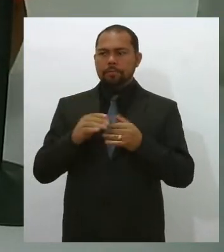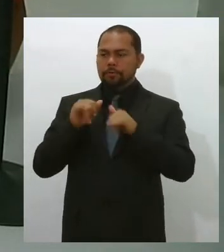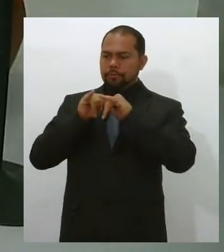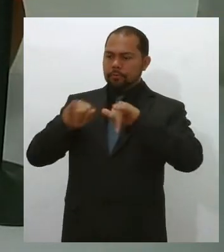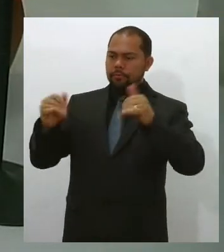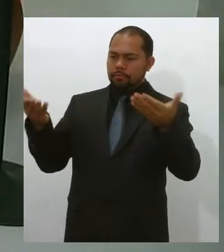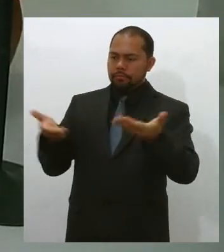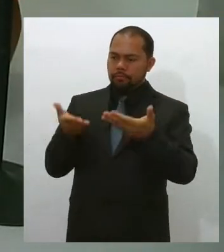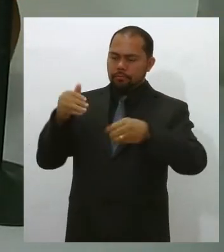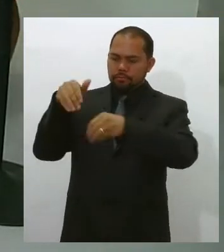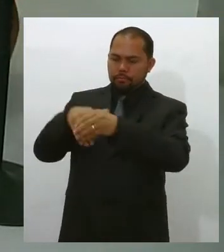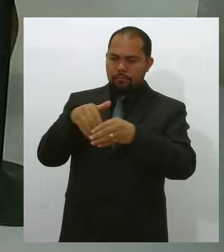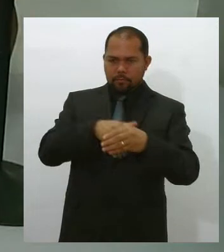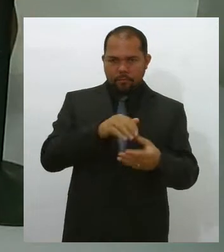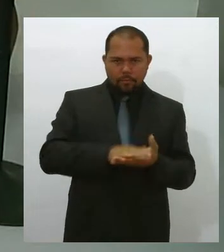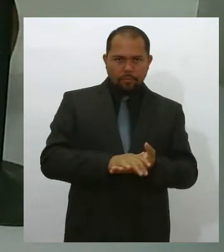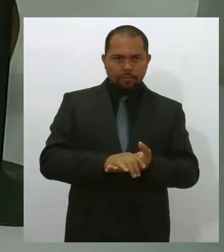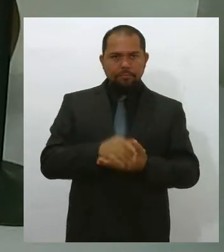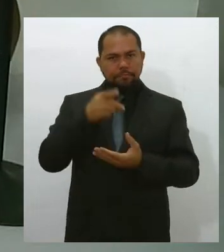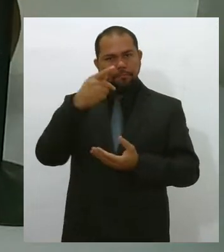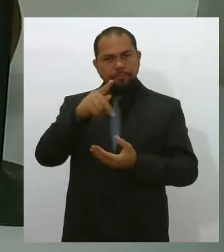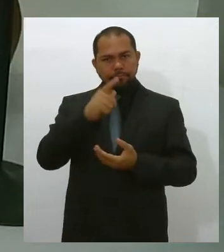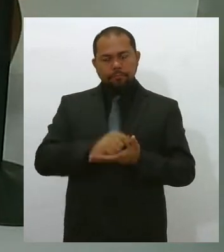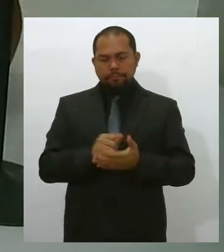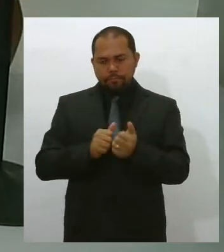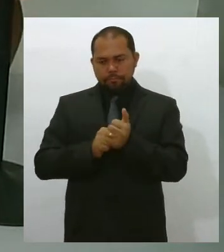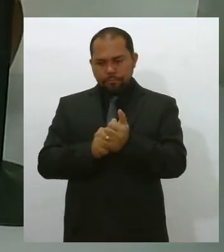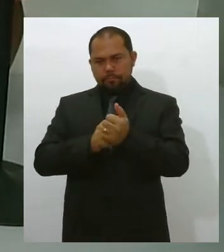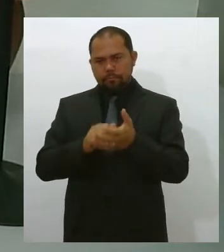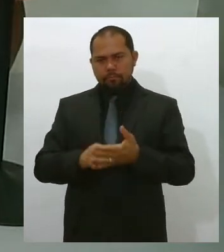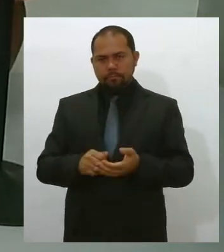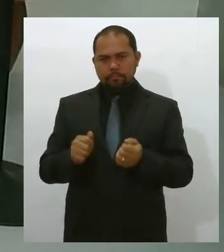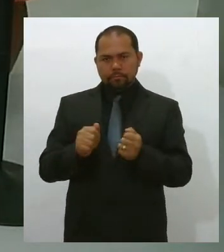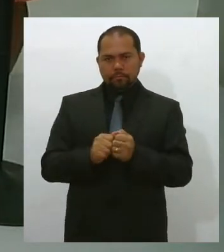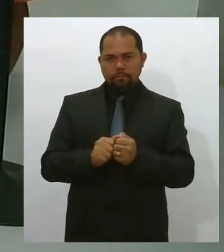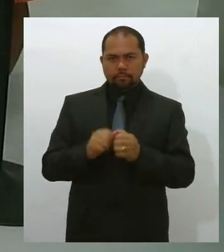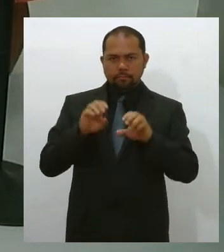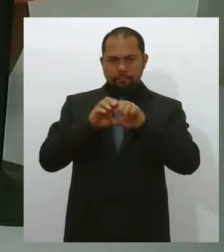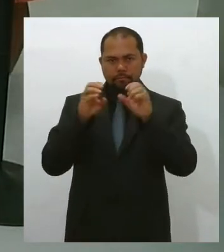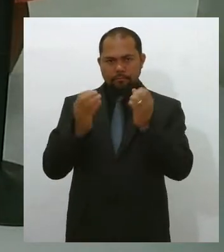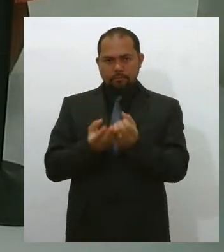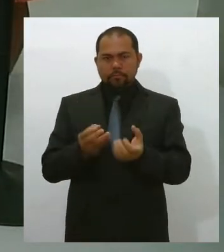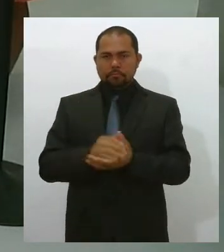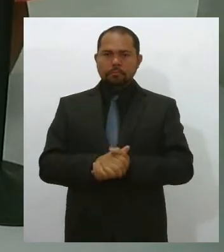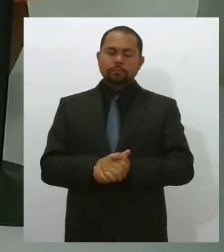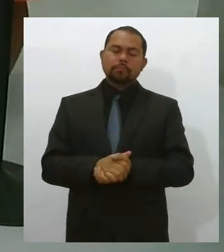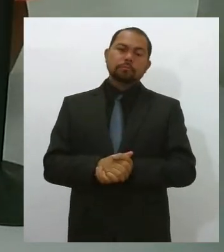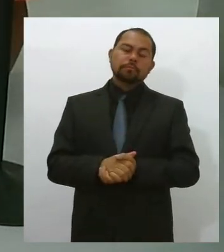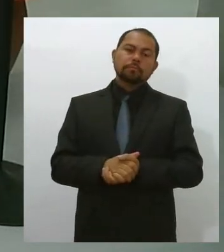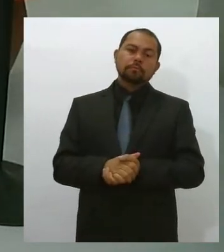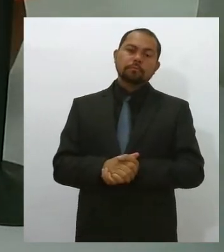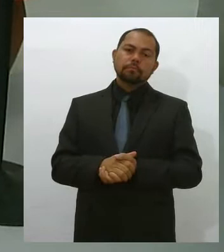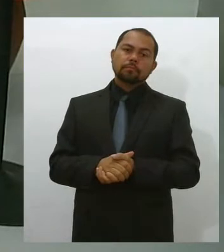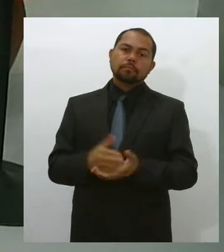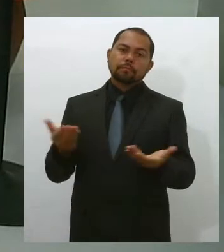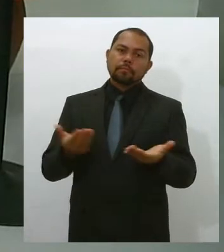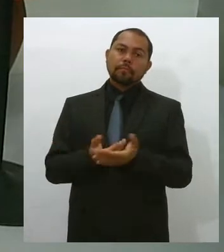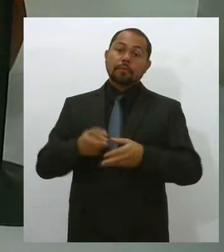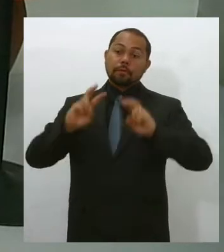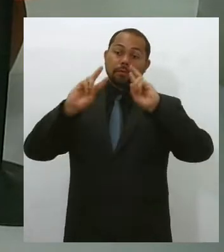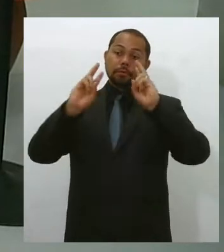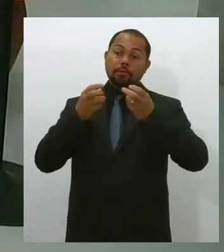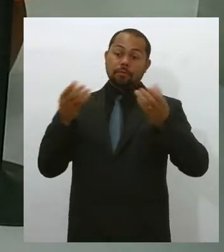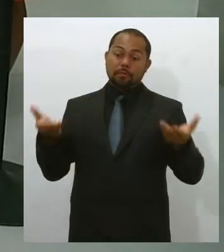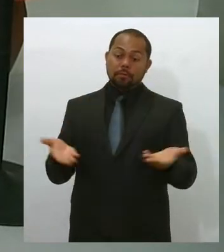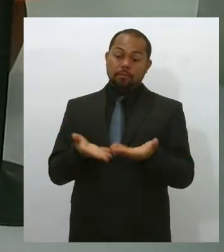eleições para você que acompanha aqui o programa congresso em Pauta a partir de agora nós vamos tratar do tema do programa de hoje